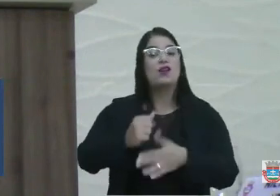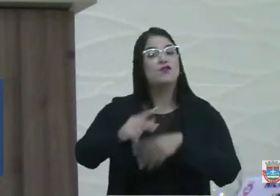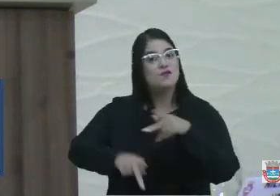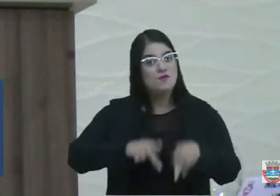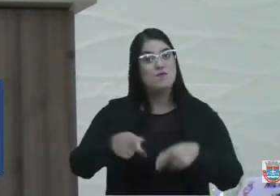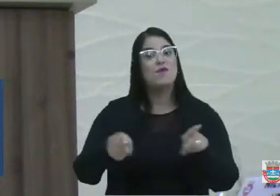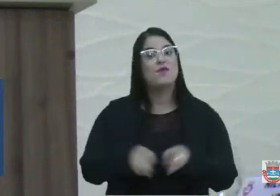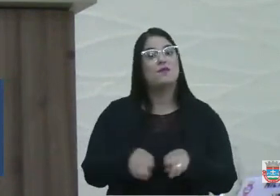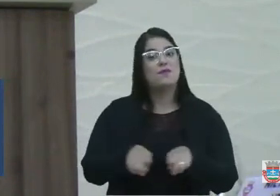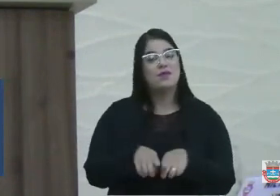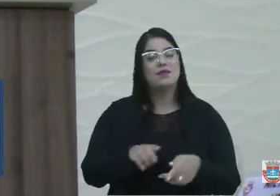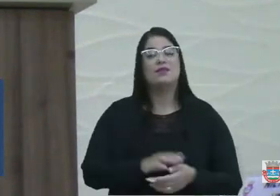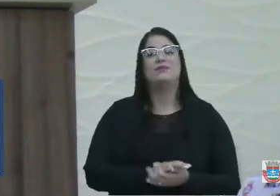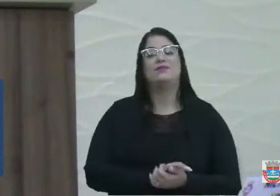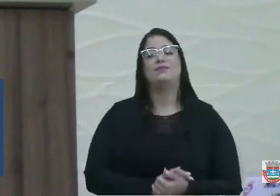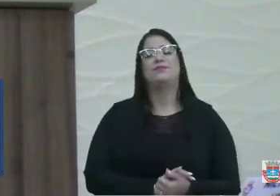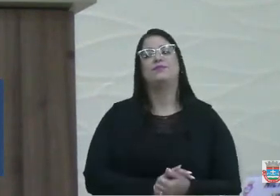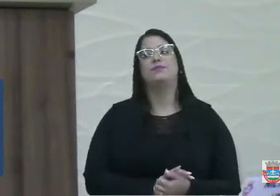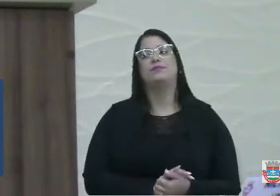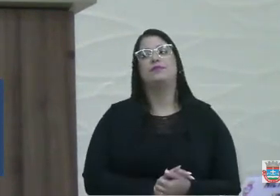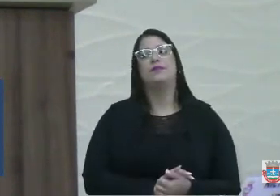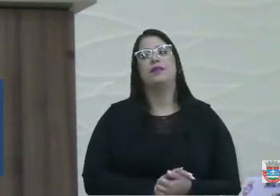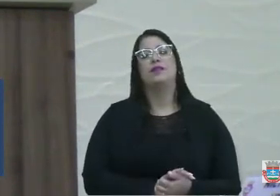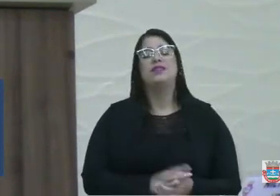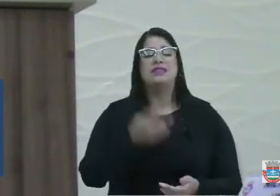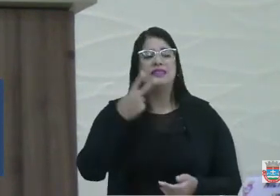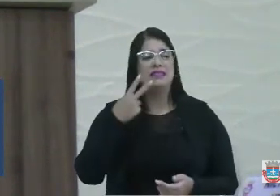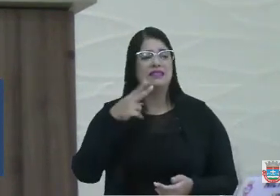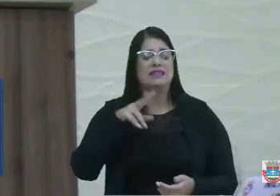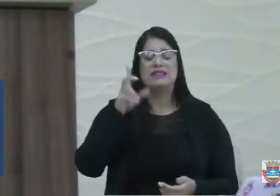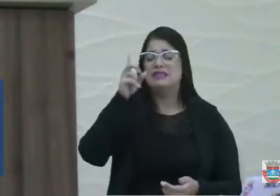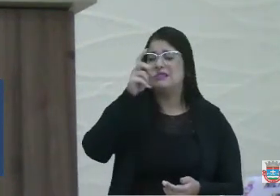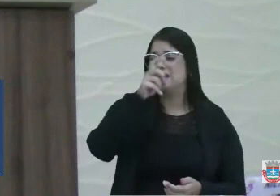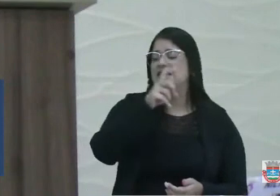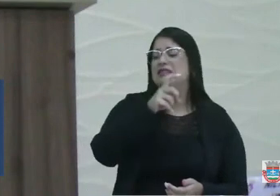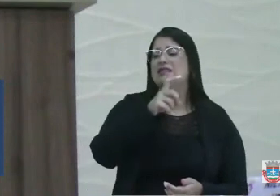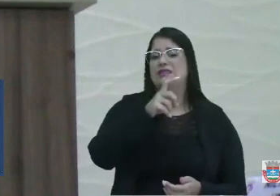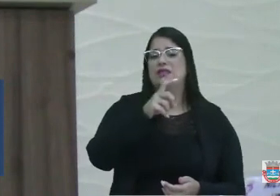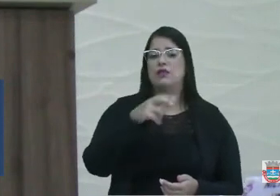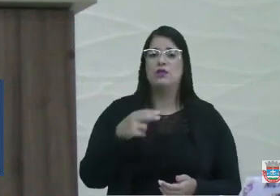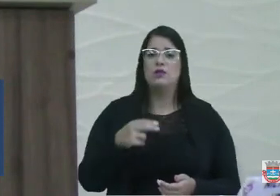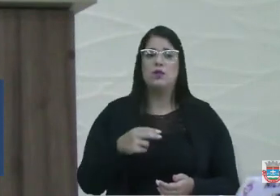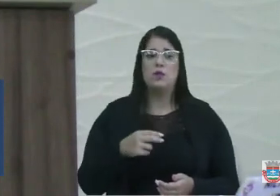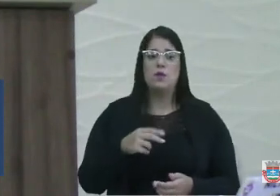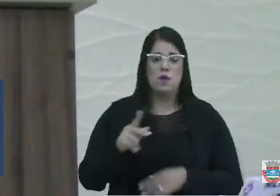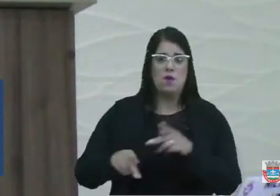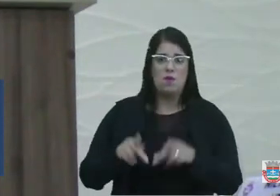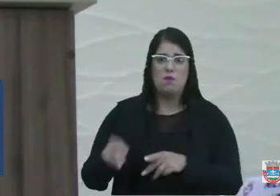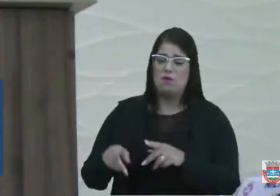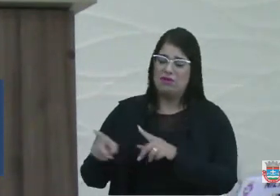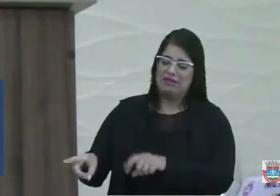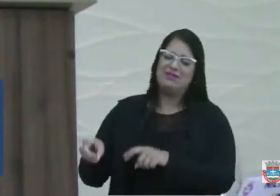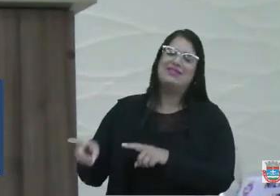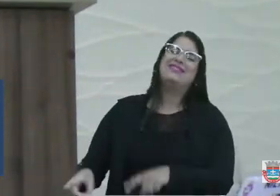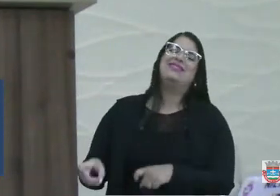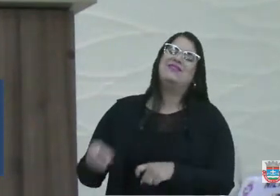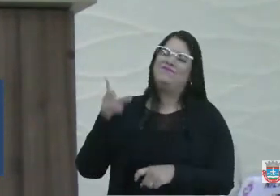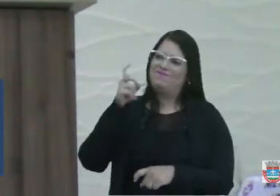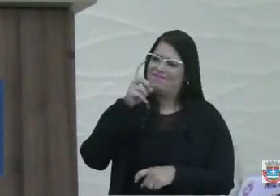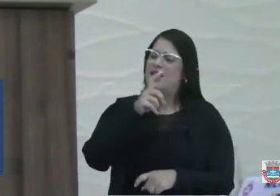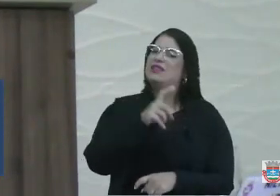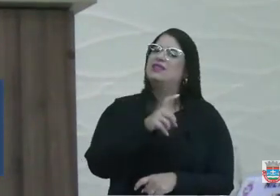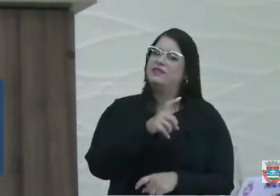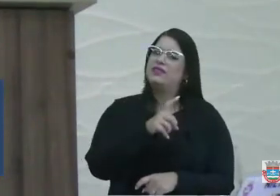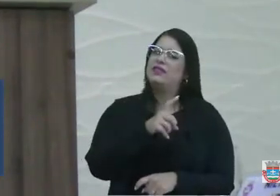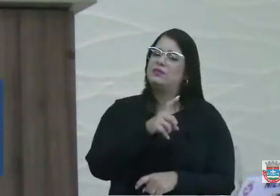condições de ajudar, né? A gente vê as dificuldades, principalmente que mora na zona rural para transitar. Tem lugar que realmente a